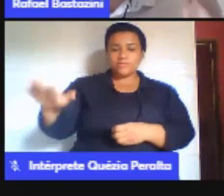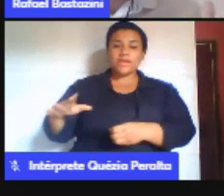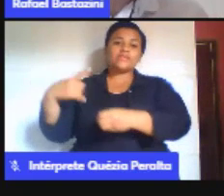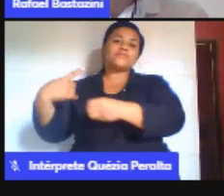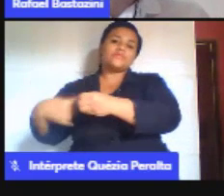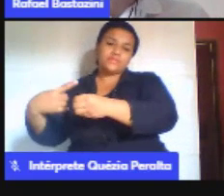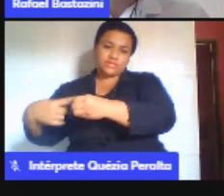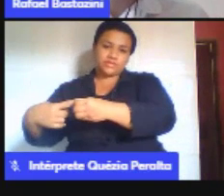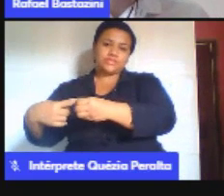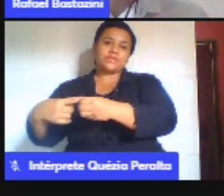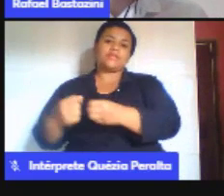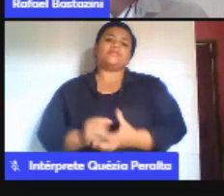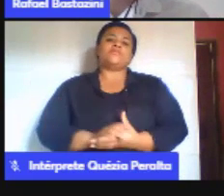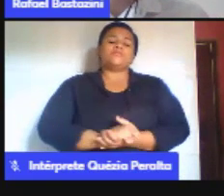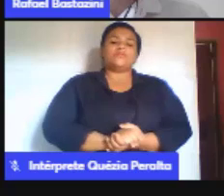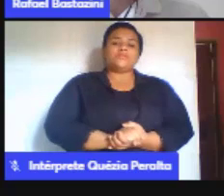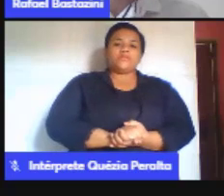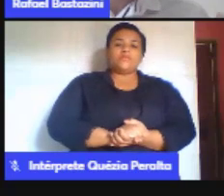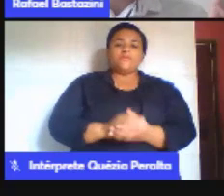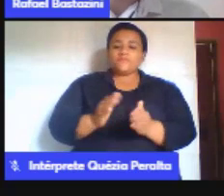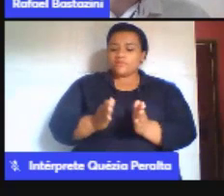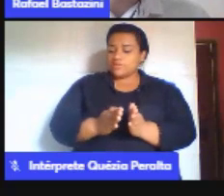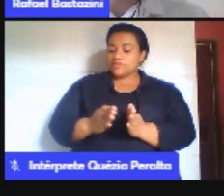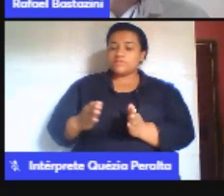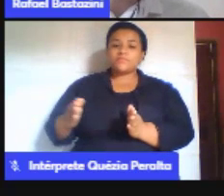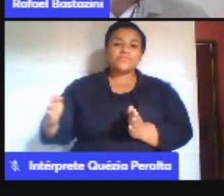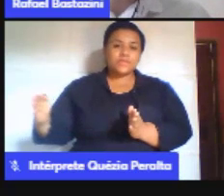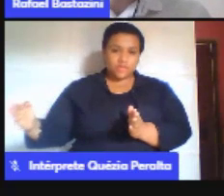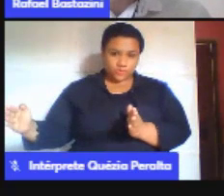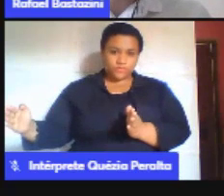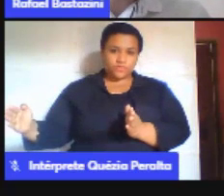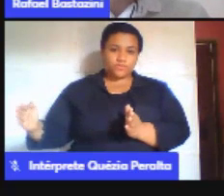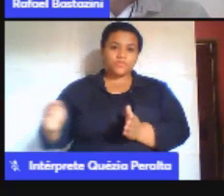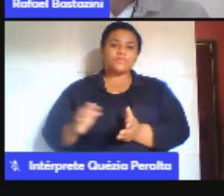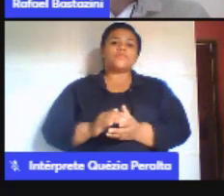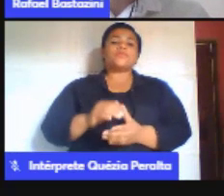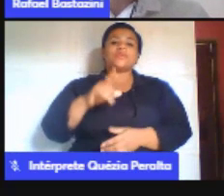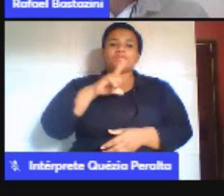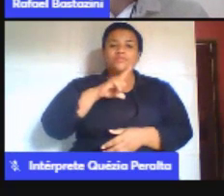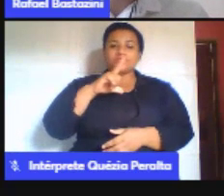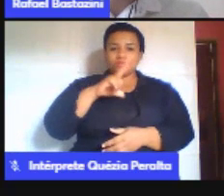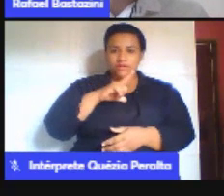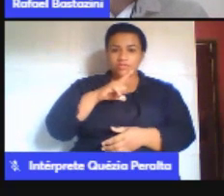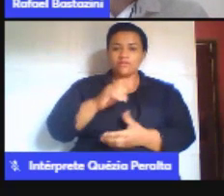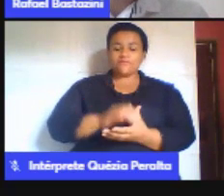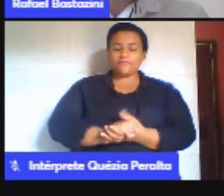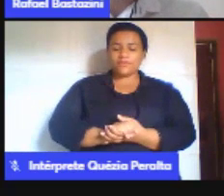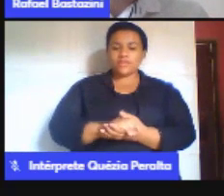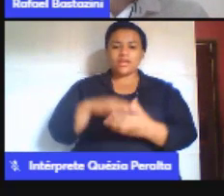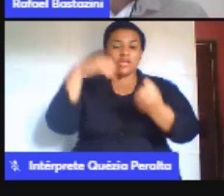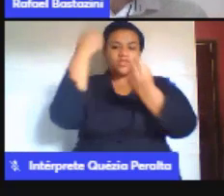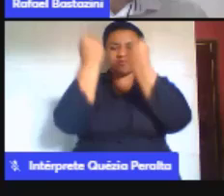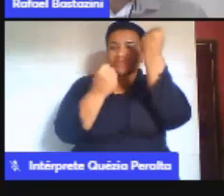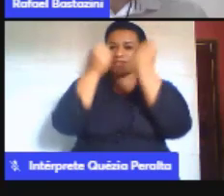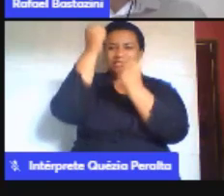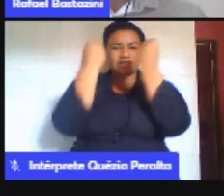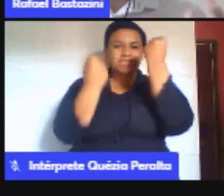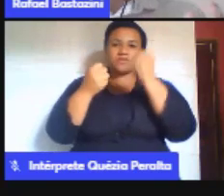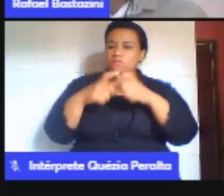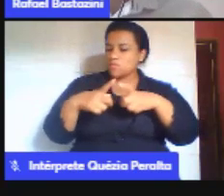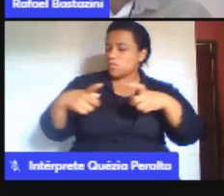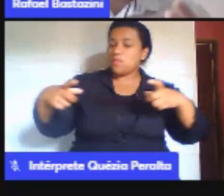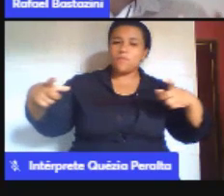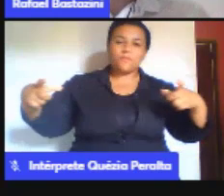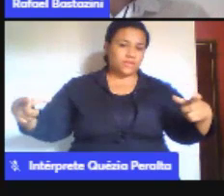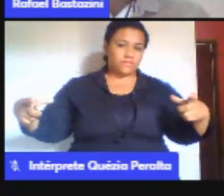características. Também foi nesse período, pessoal, que a gente teve a consolidação da industrialização brasileira. Então, se